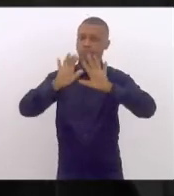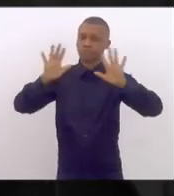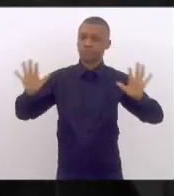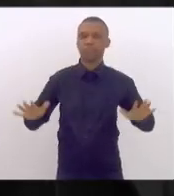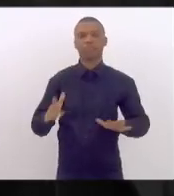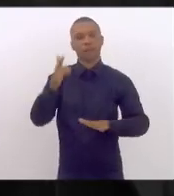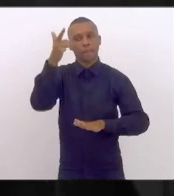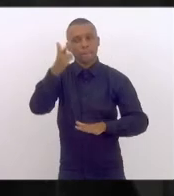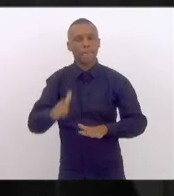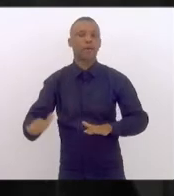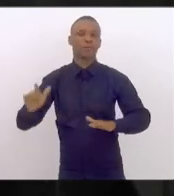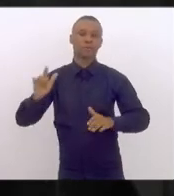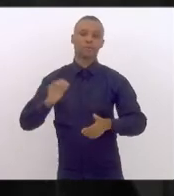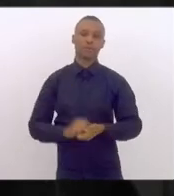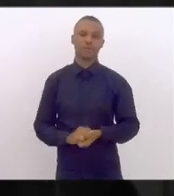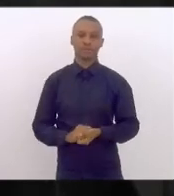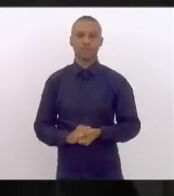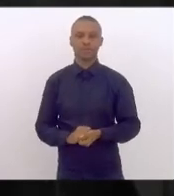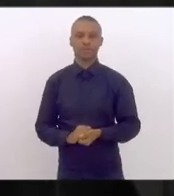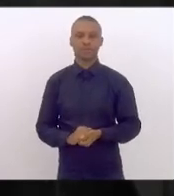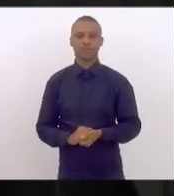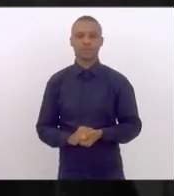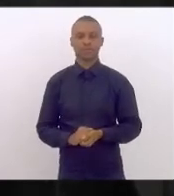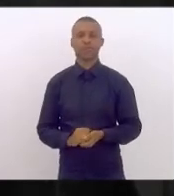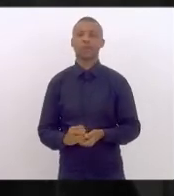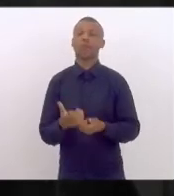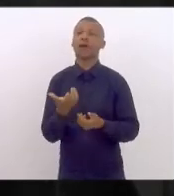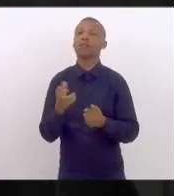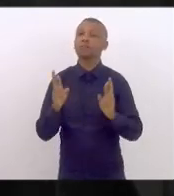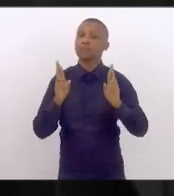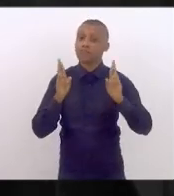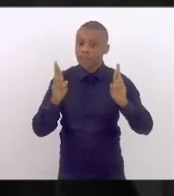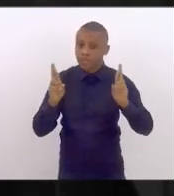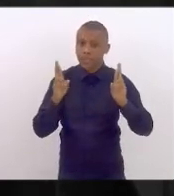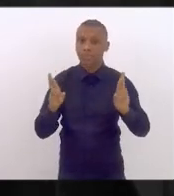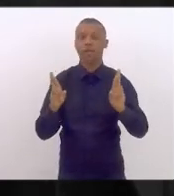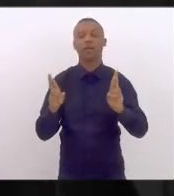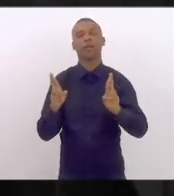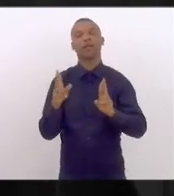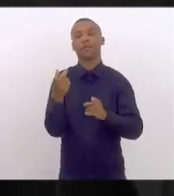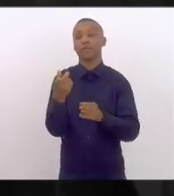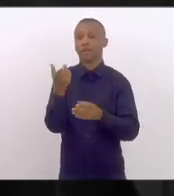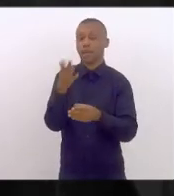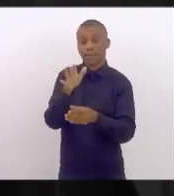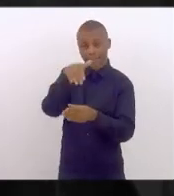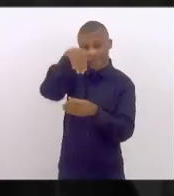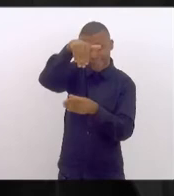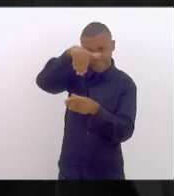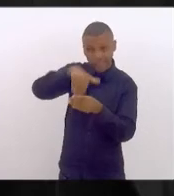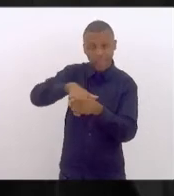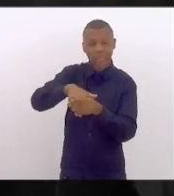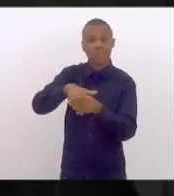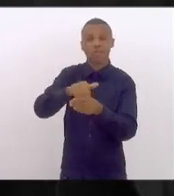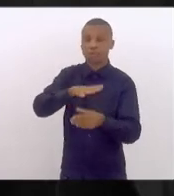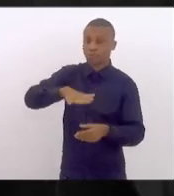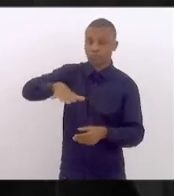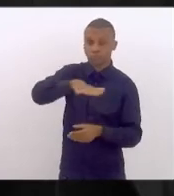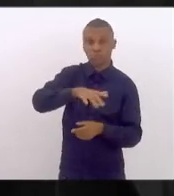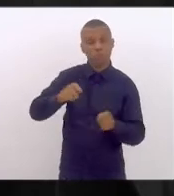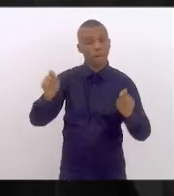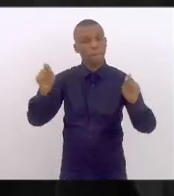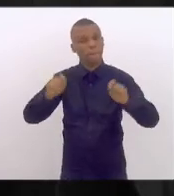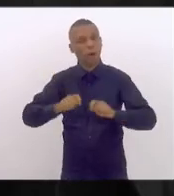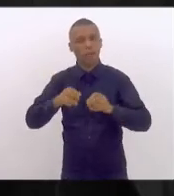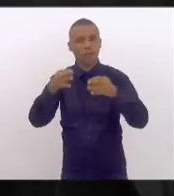mais uma vez desejar que essas eleições possam